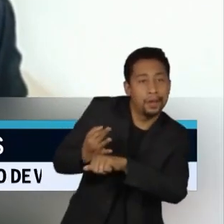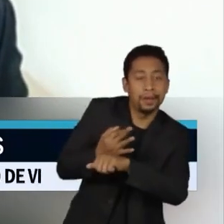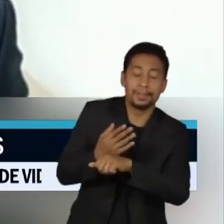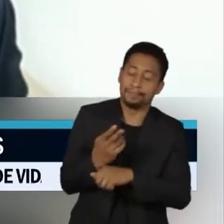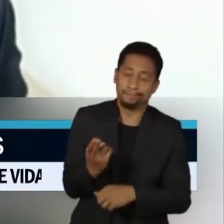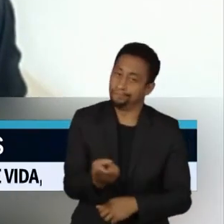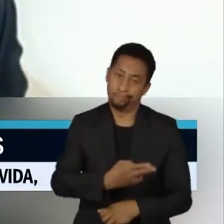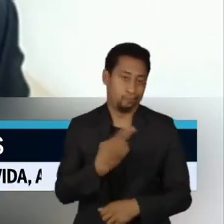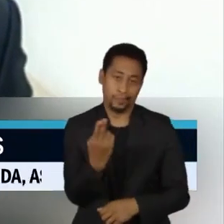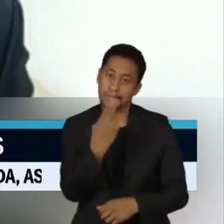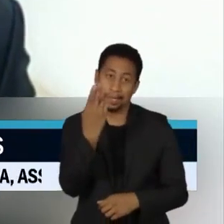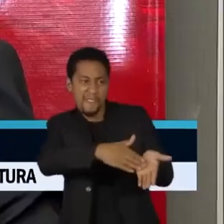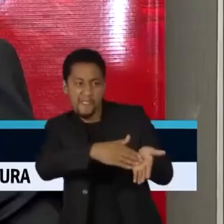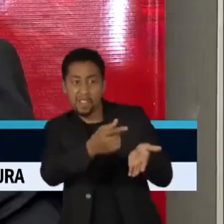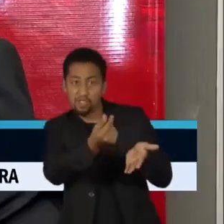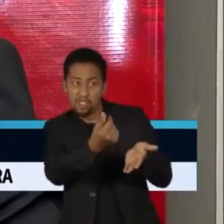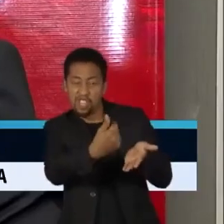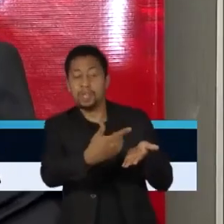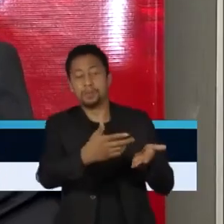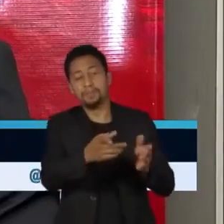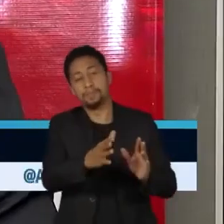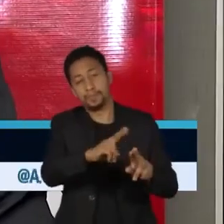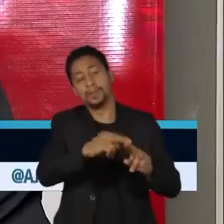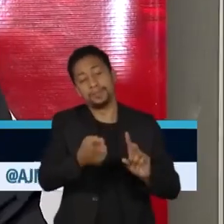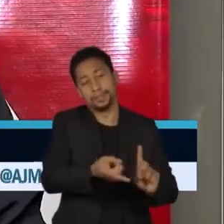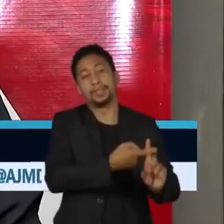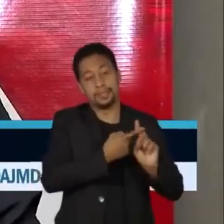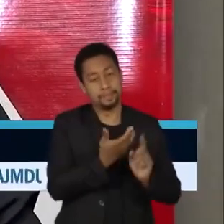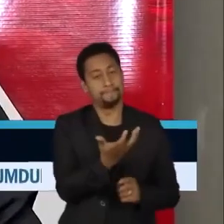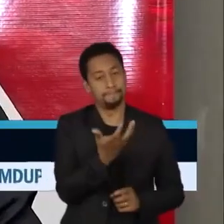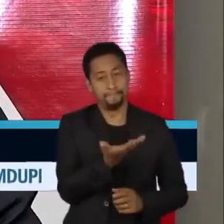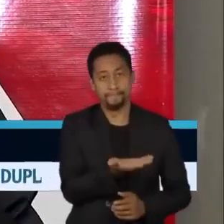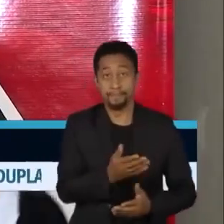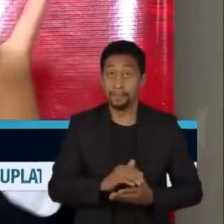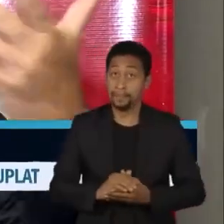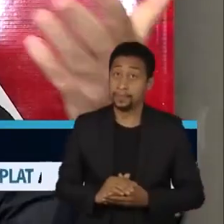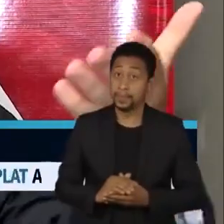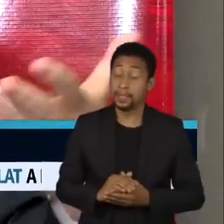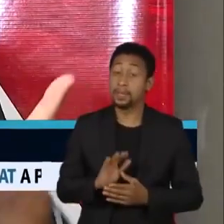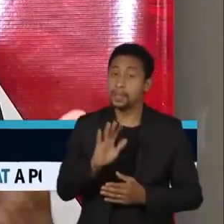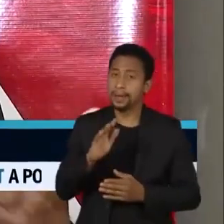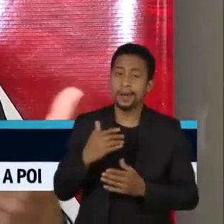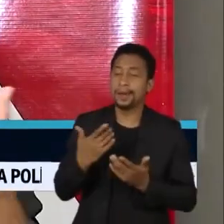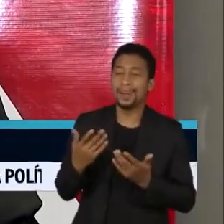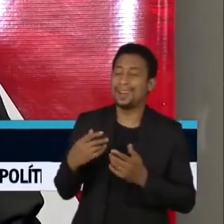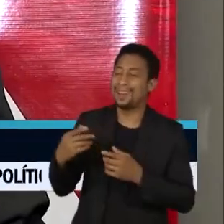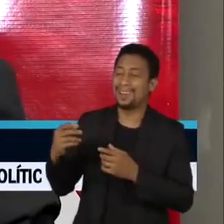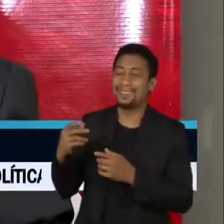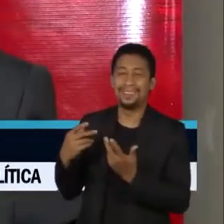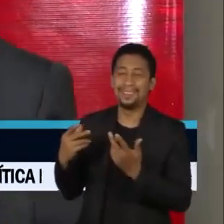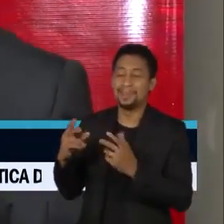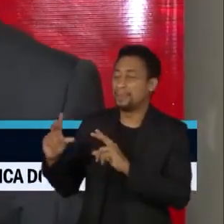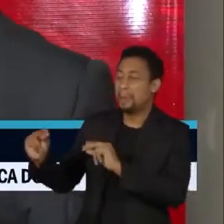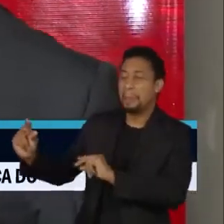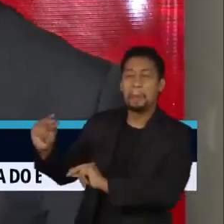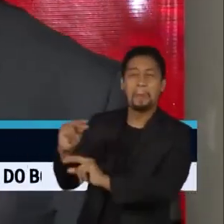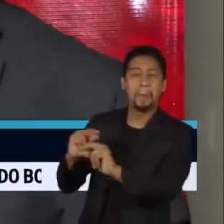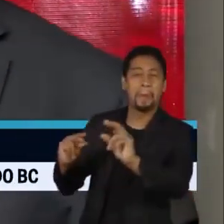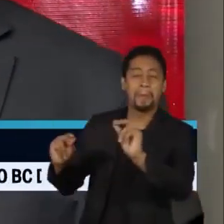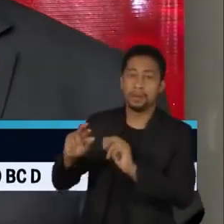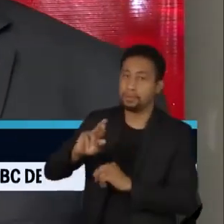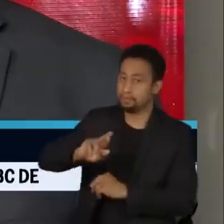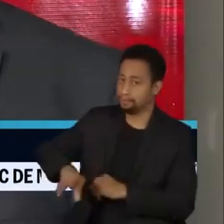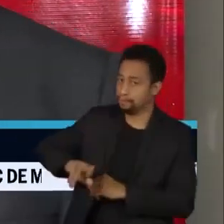não consigo ir para uma praia, por exemplo. Houve a constatação de que não eram apenas boatos, que havia